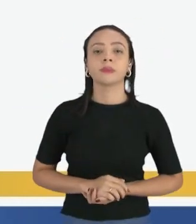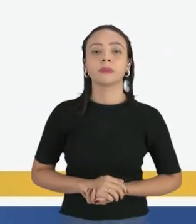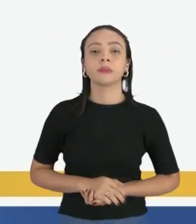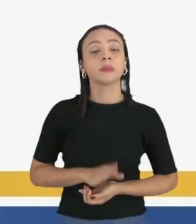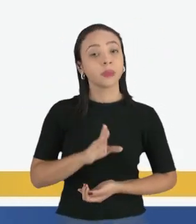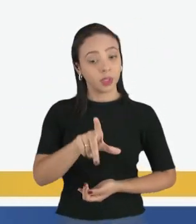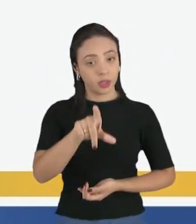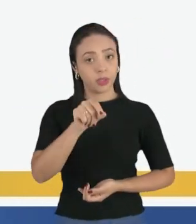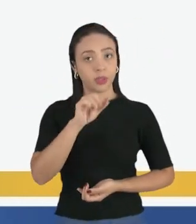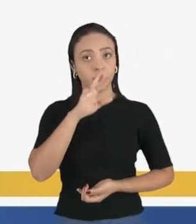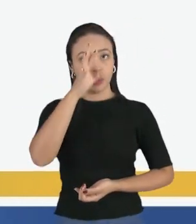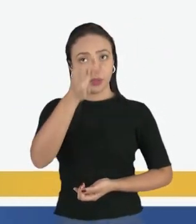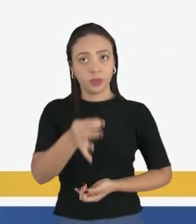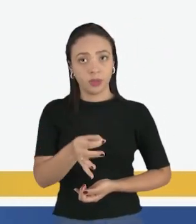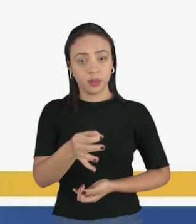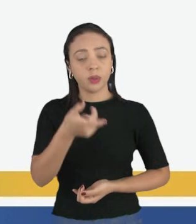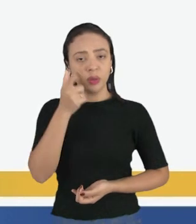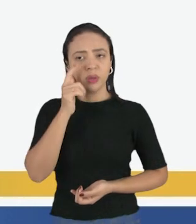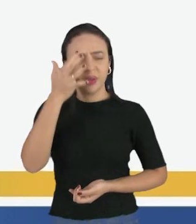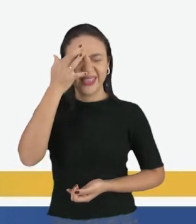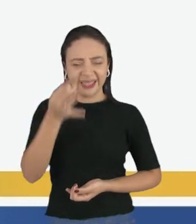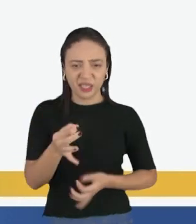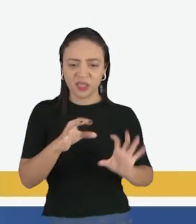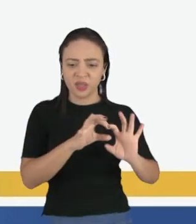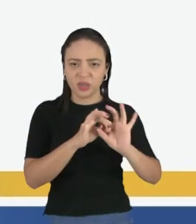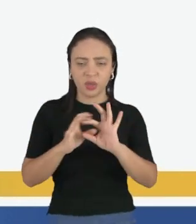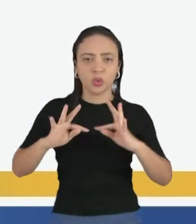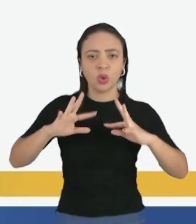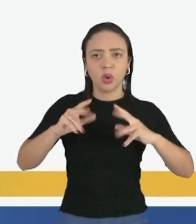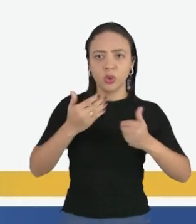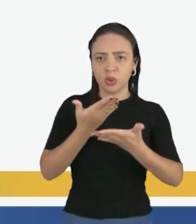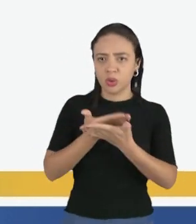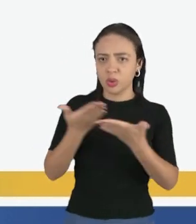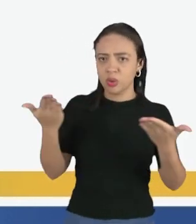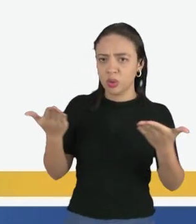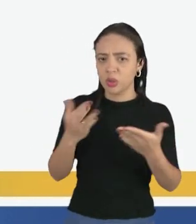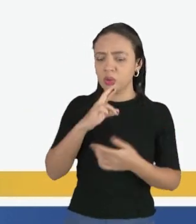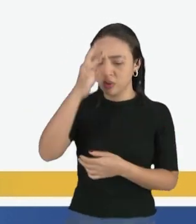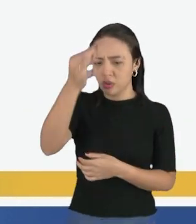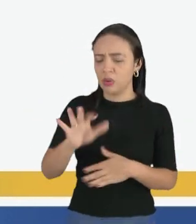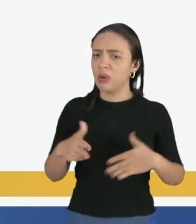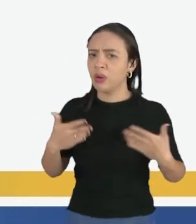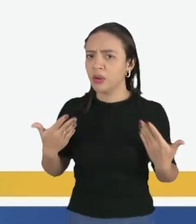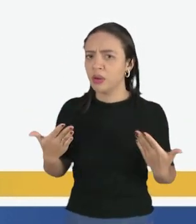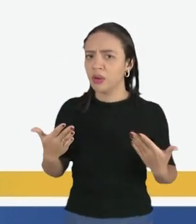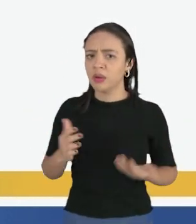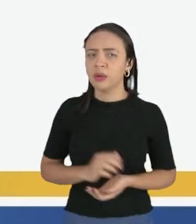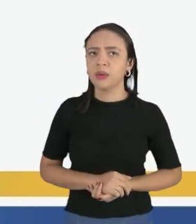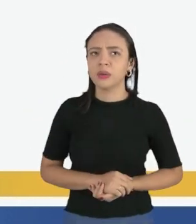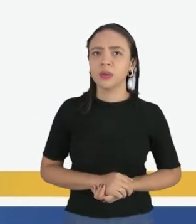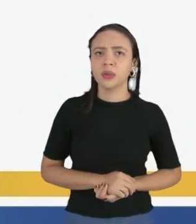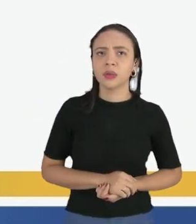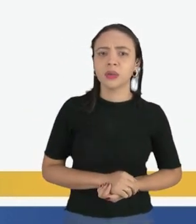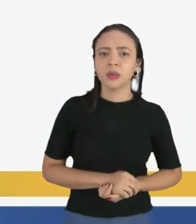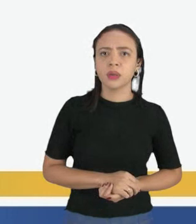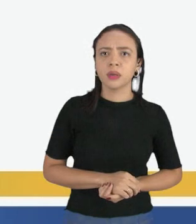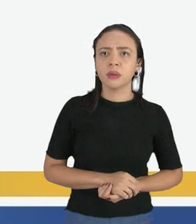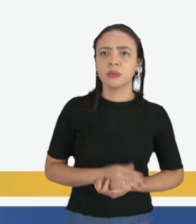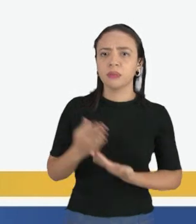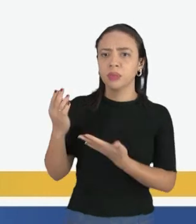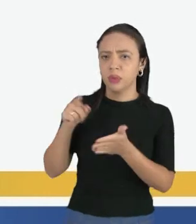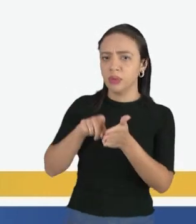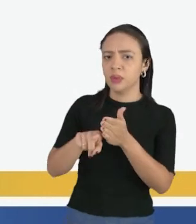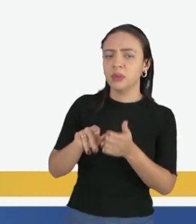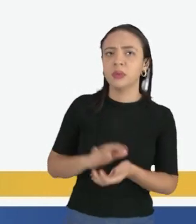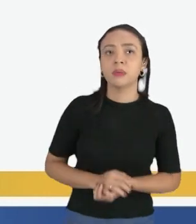a sua escolha? Conseguiu entender nesse contexto todo que estudamos qual é a resposta correta para esse